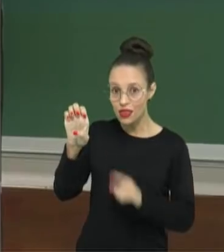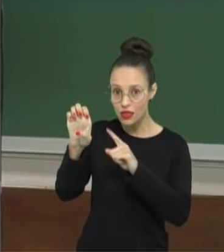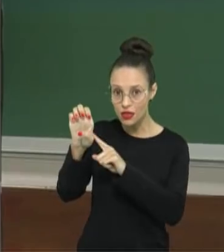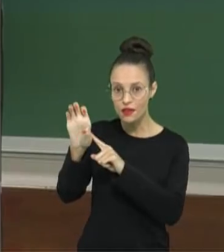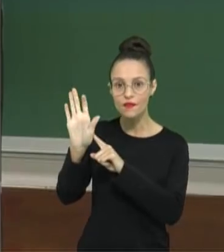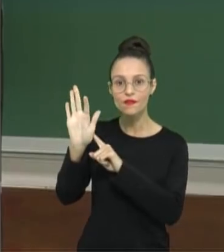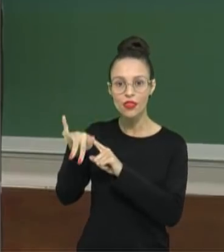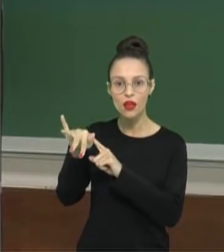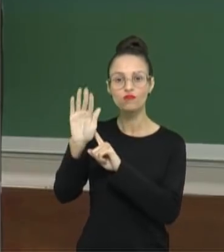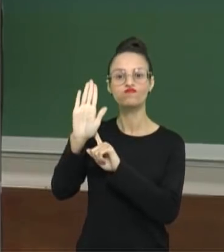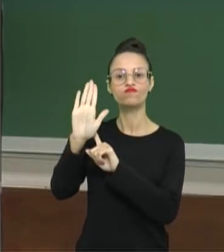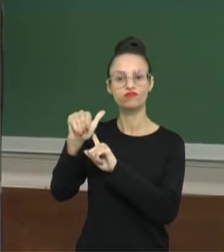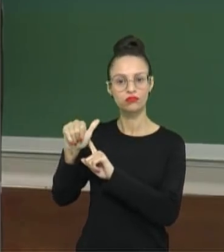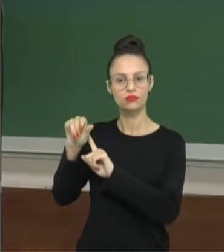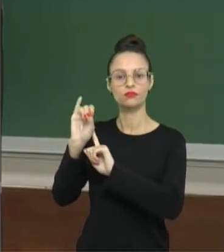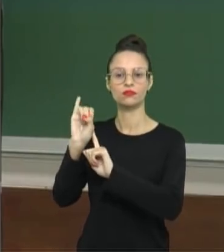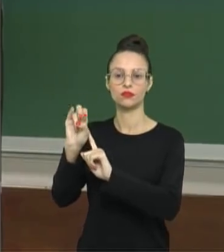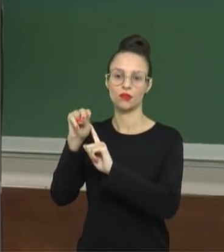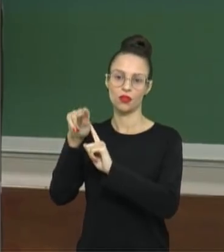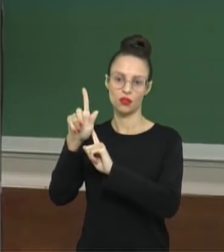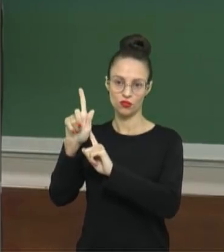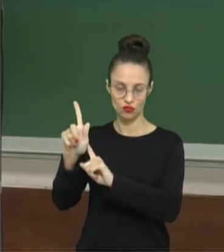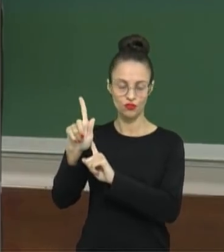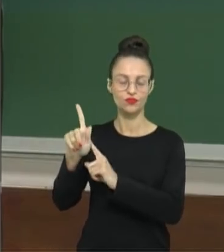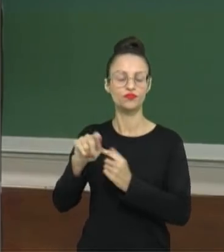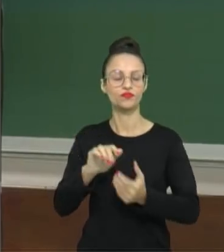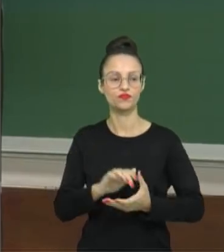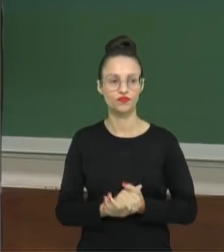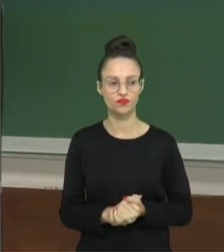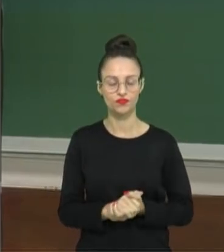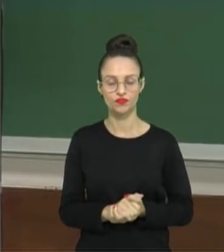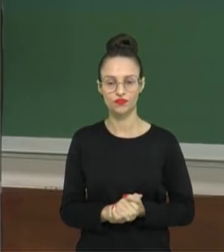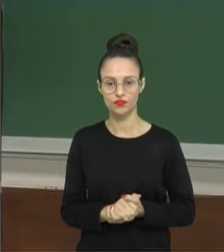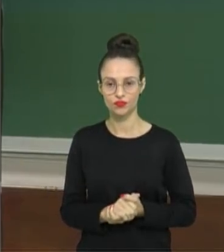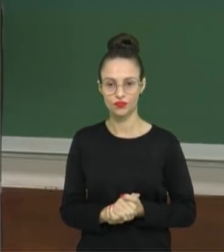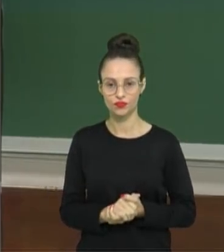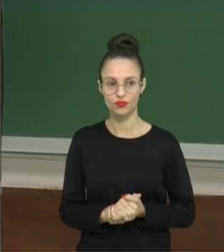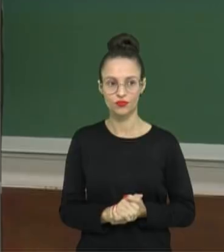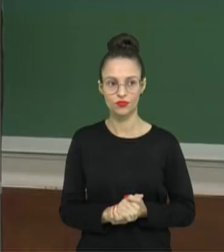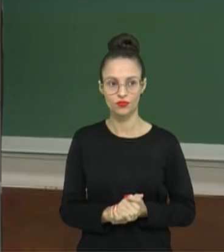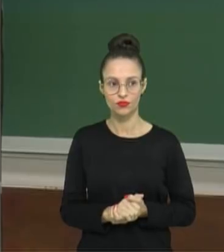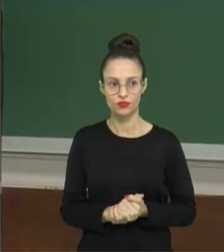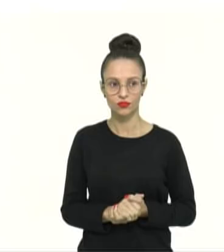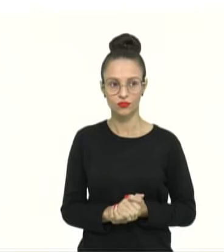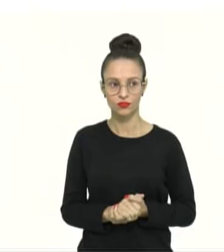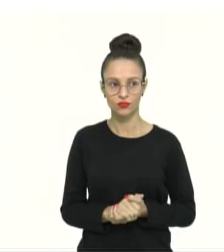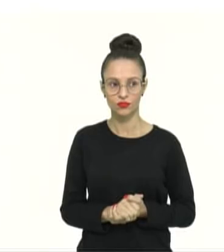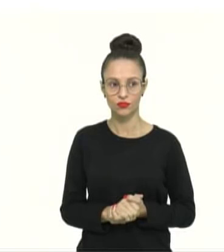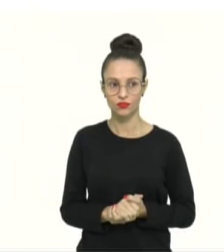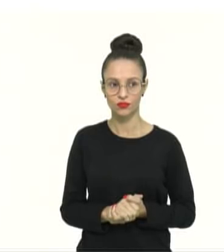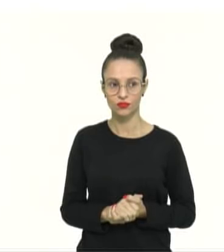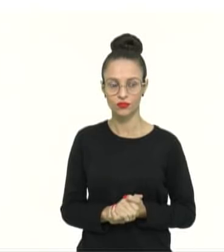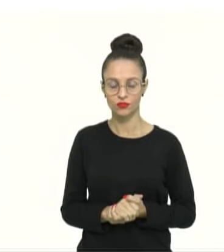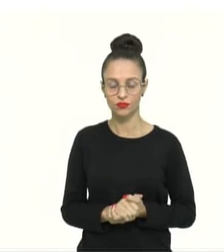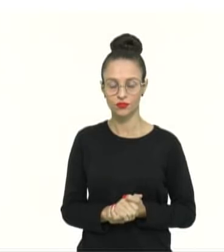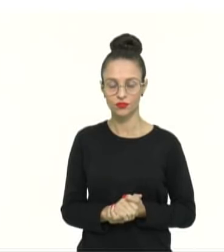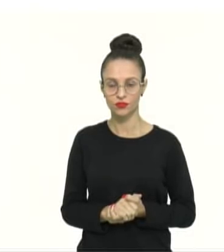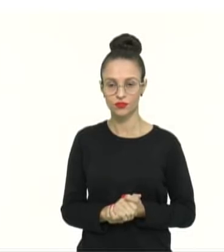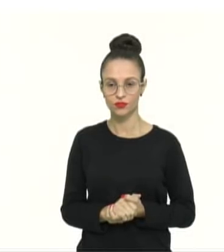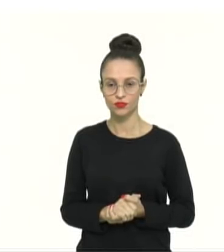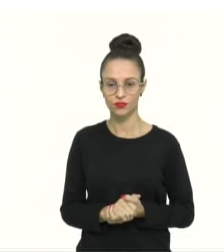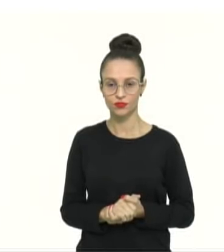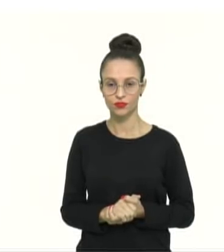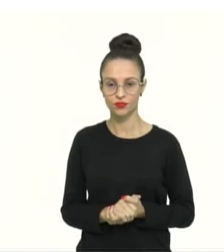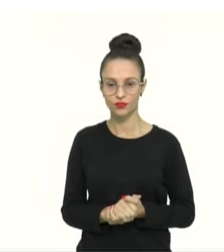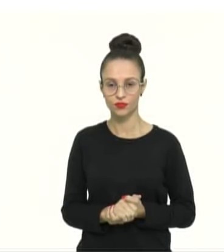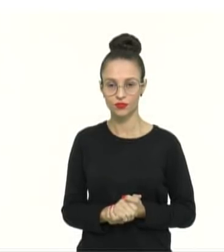acordo com a regra, nós retiramos o e e substituímos por ing. But he isn't coming